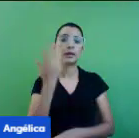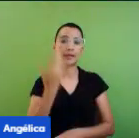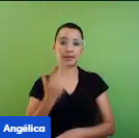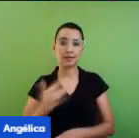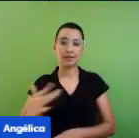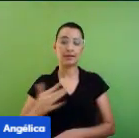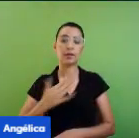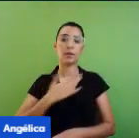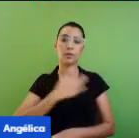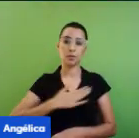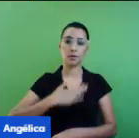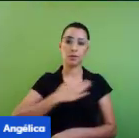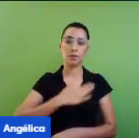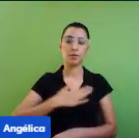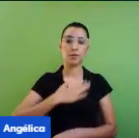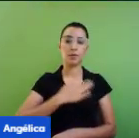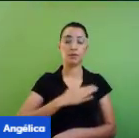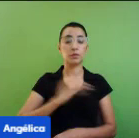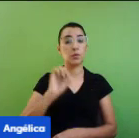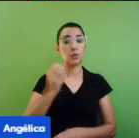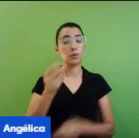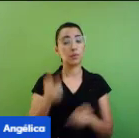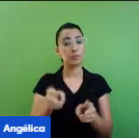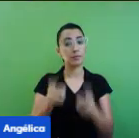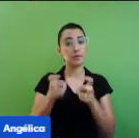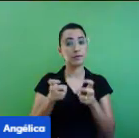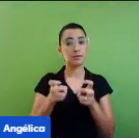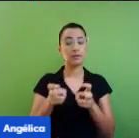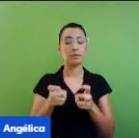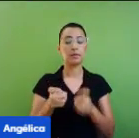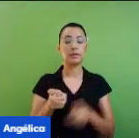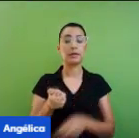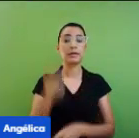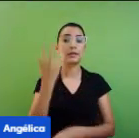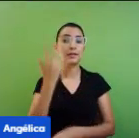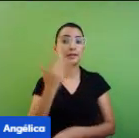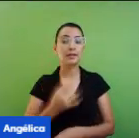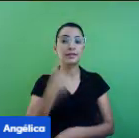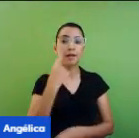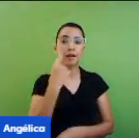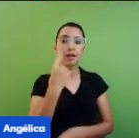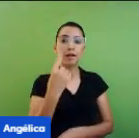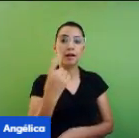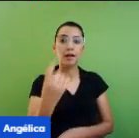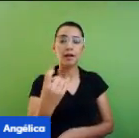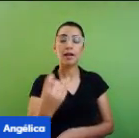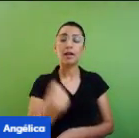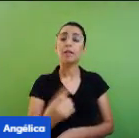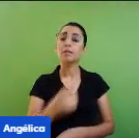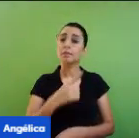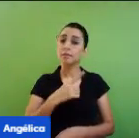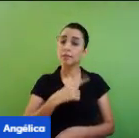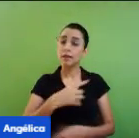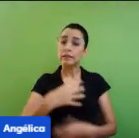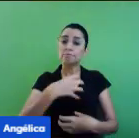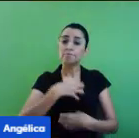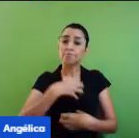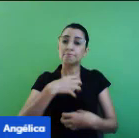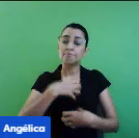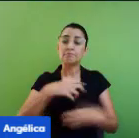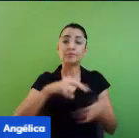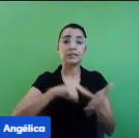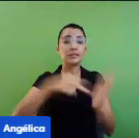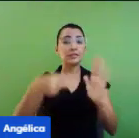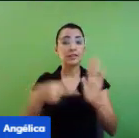algo que ele perceba que as crianças se interessam, vai ter muito mais significado o desenvolvimento da aula dele.